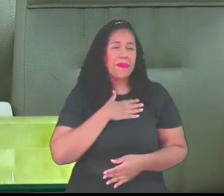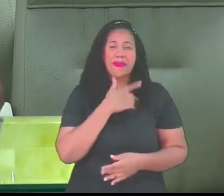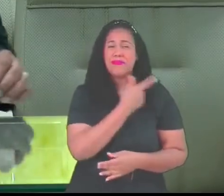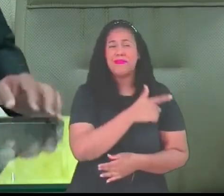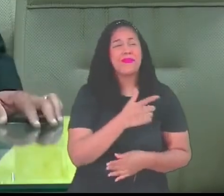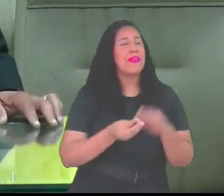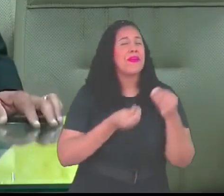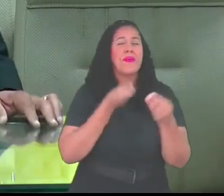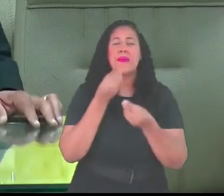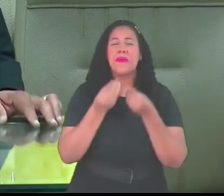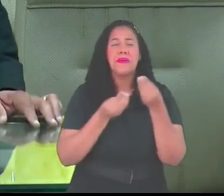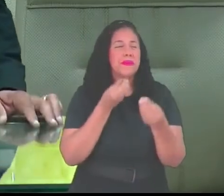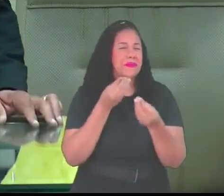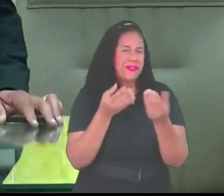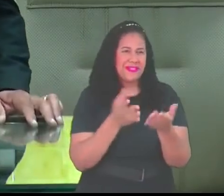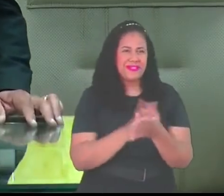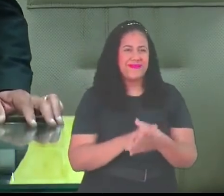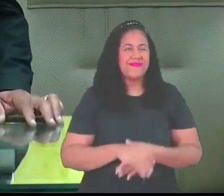existe.